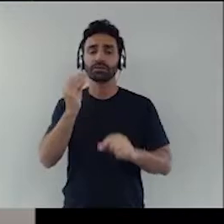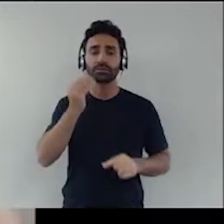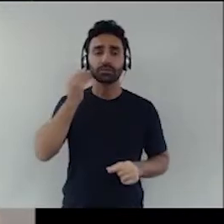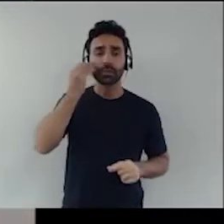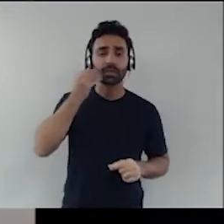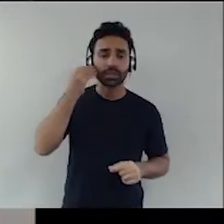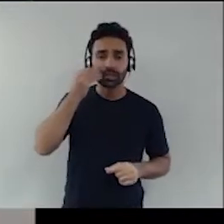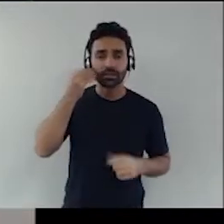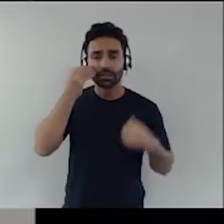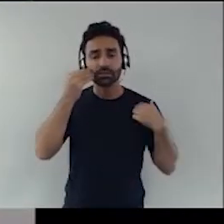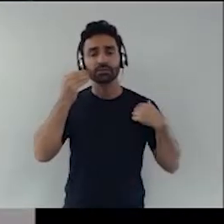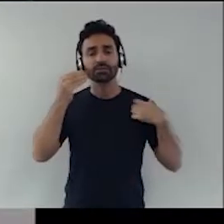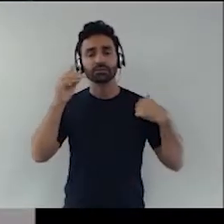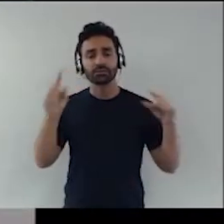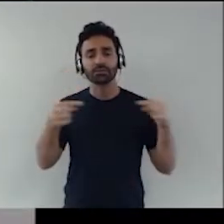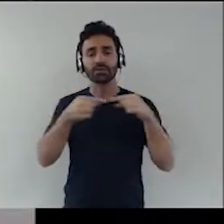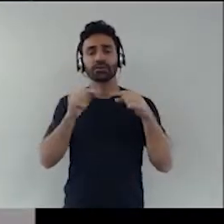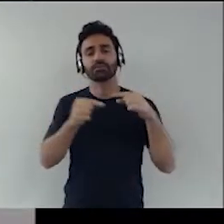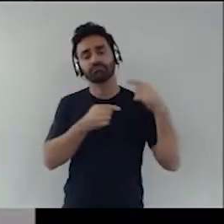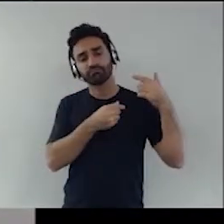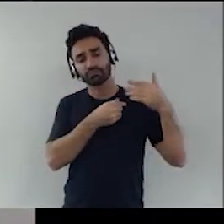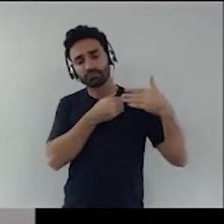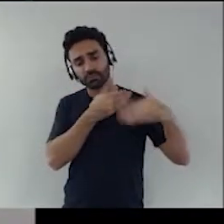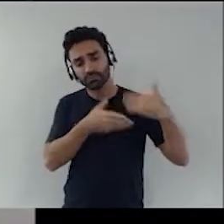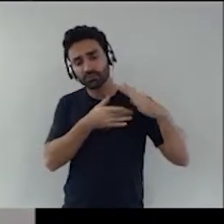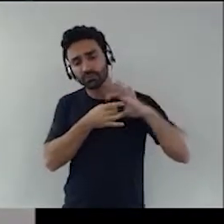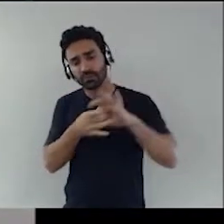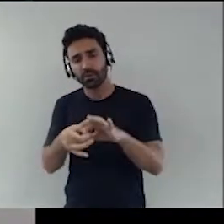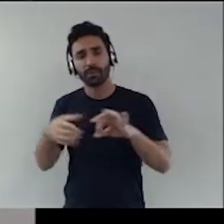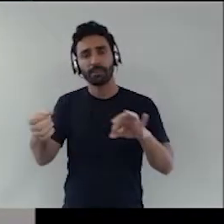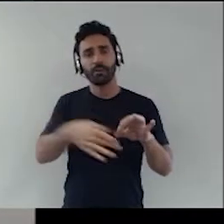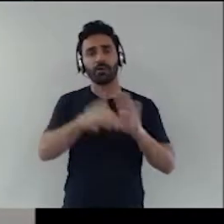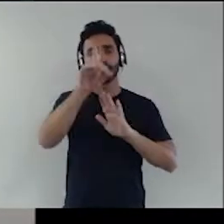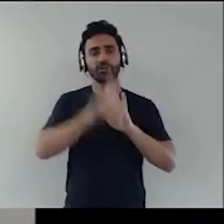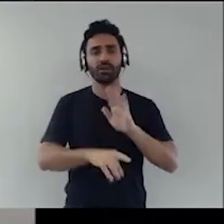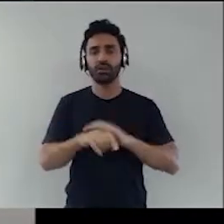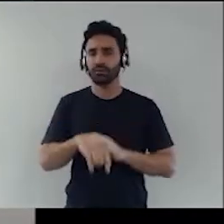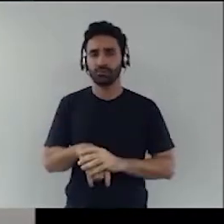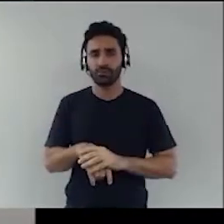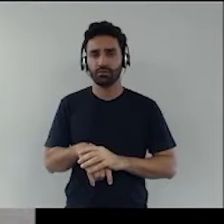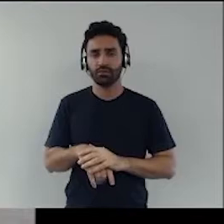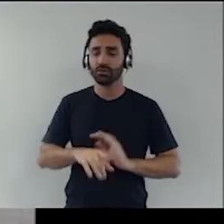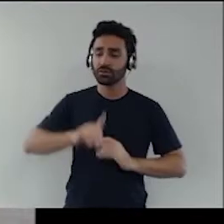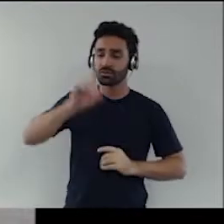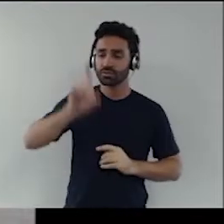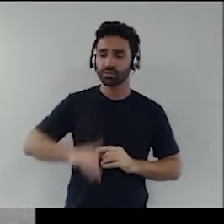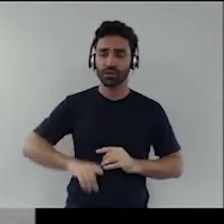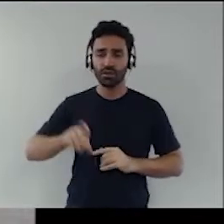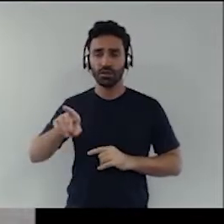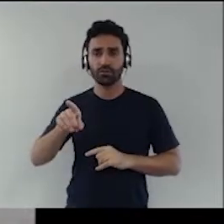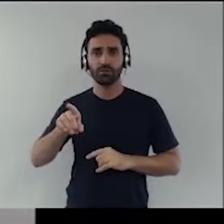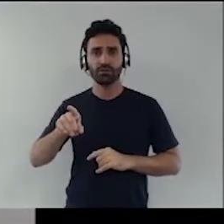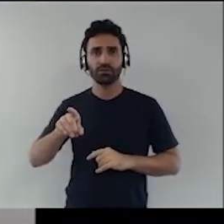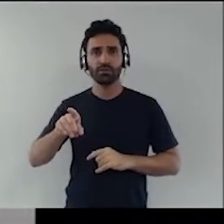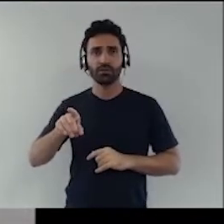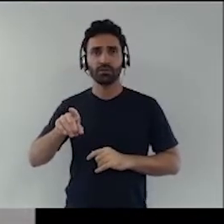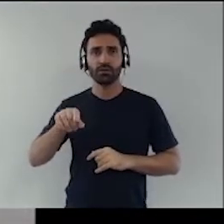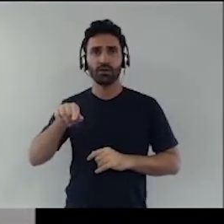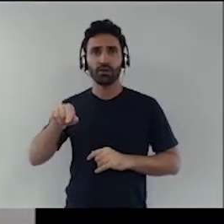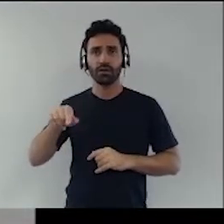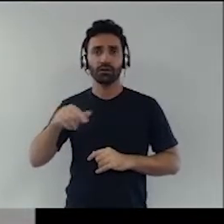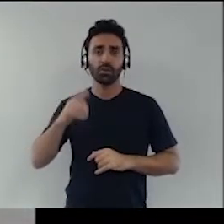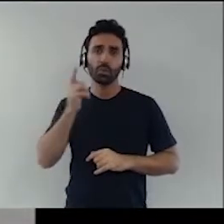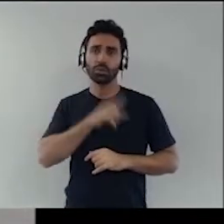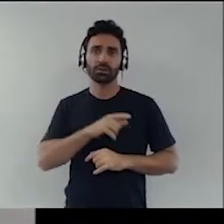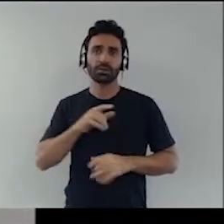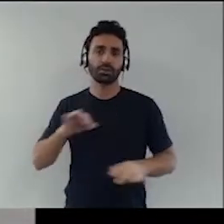vivenciar adequadamente essa construção de um novo direito, né? O direito não pode se consolidar, e fico num exemplo